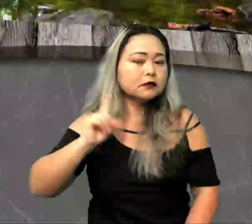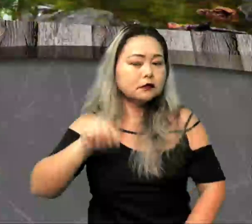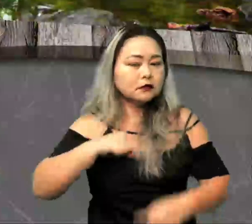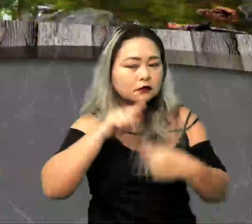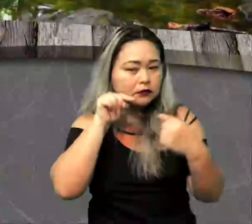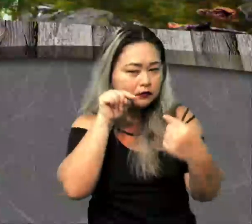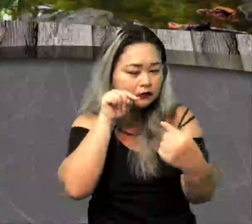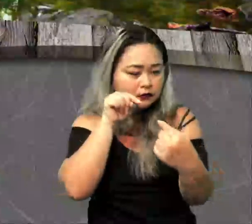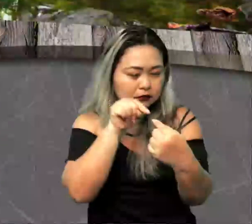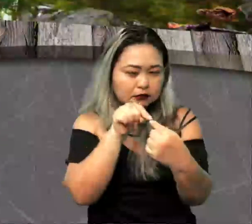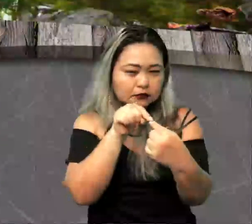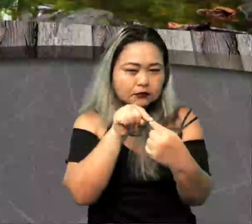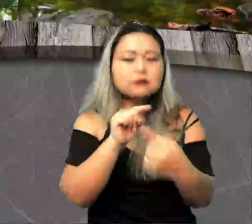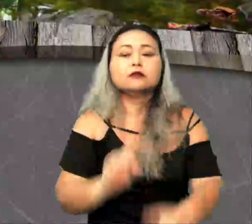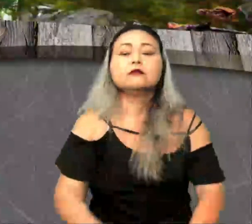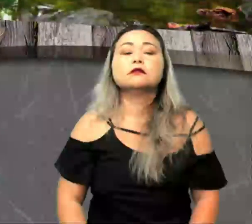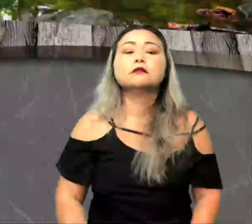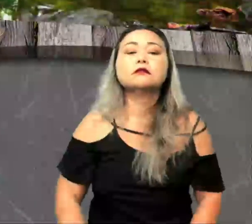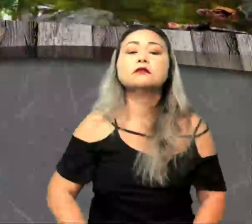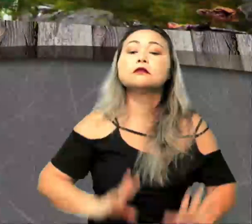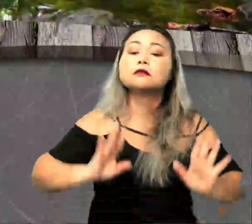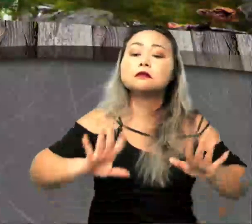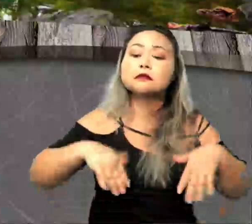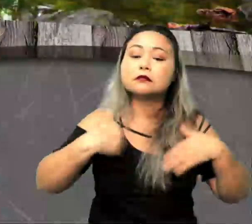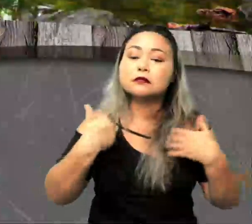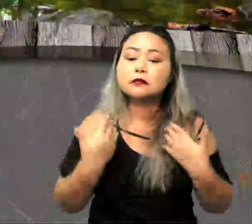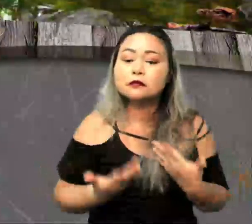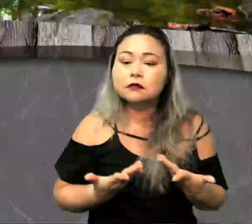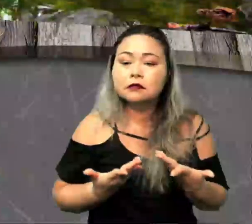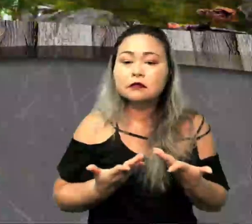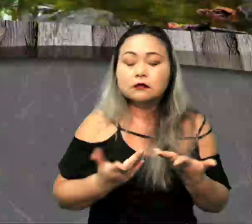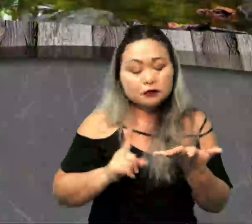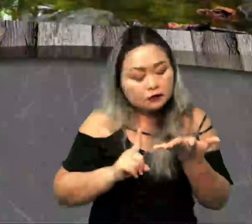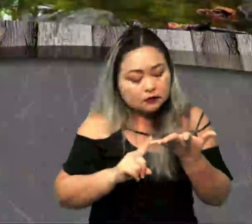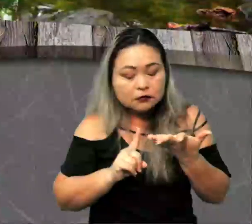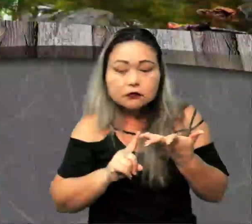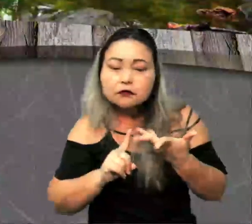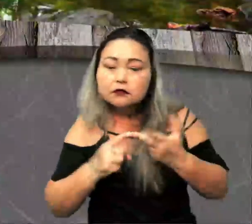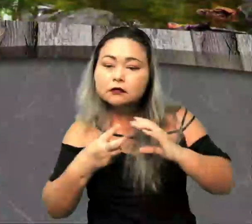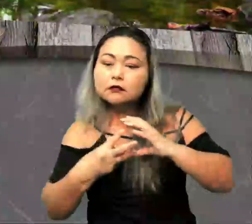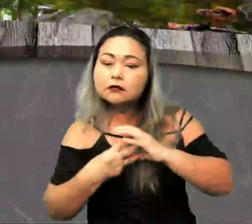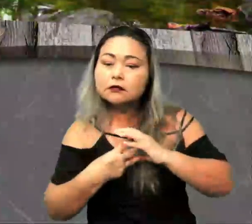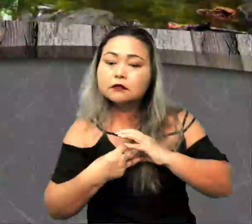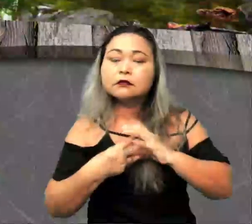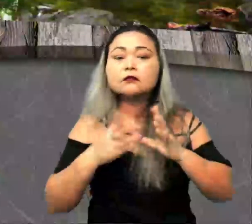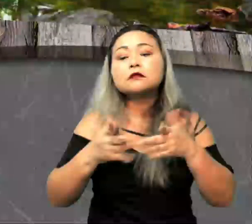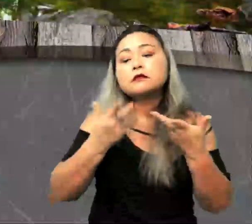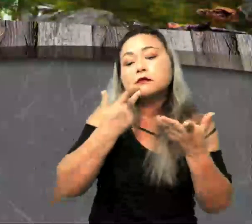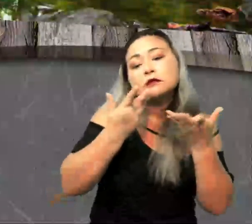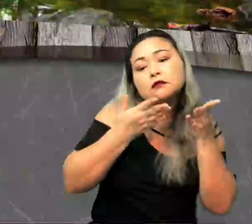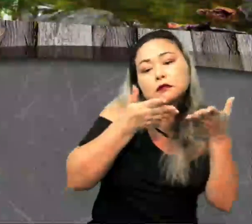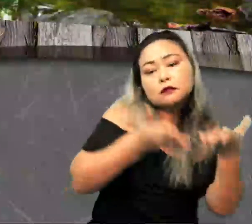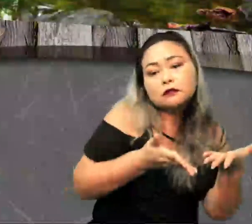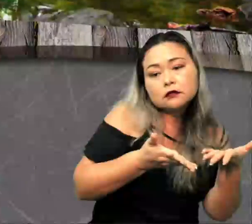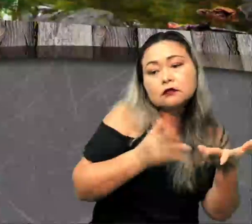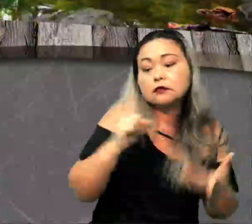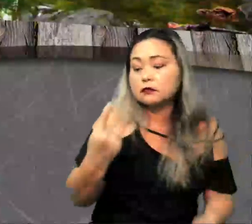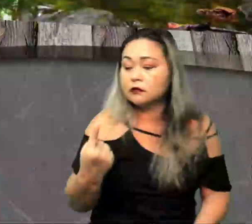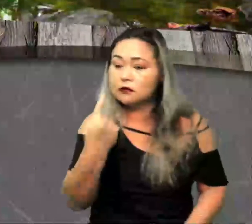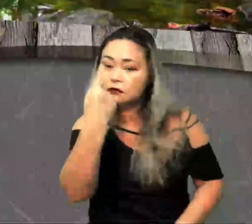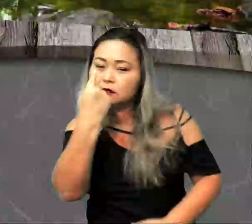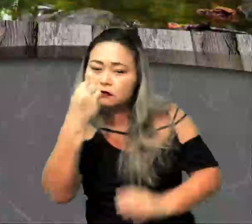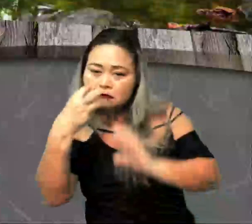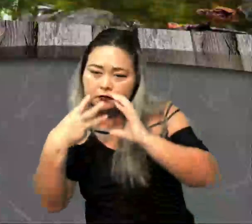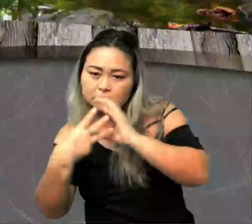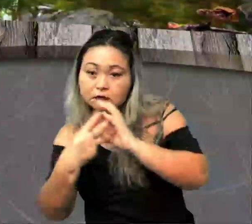funcionalidade. Quando a gente fala de um organismo pluricelular, ela vai agir de uma forma. Quando a gente fala de um organismo unicelular,